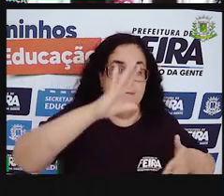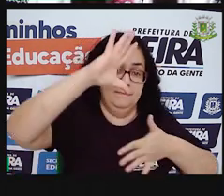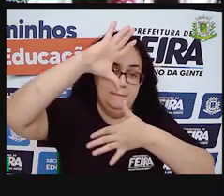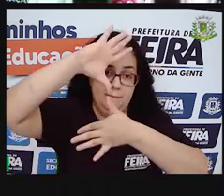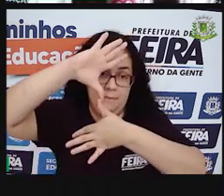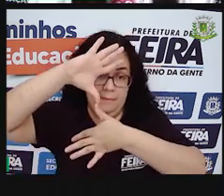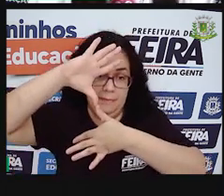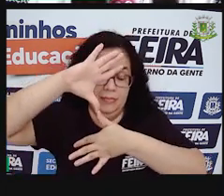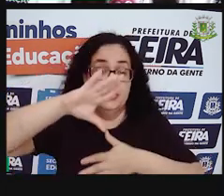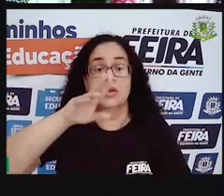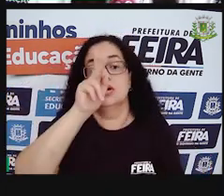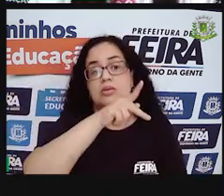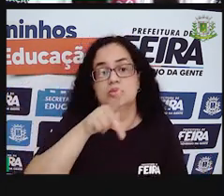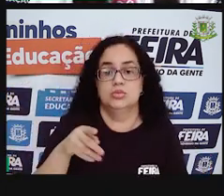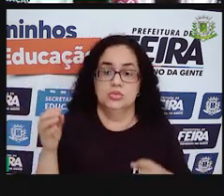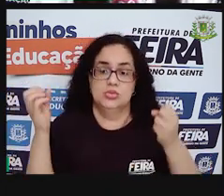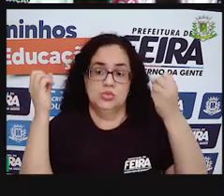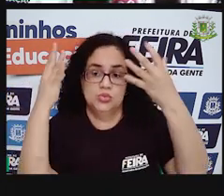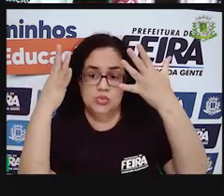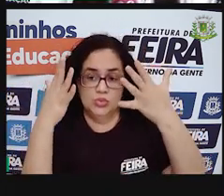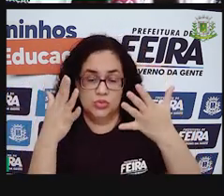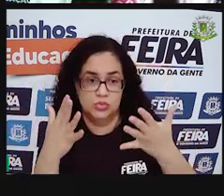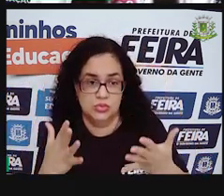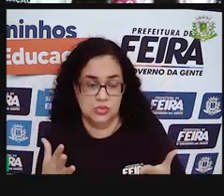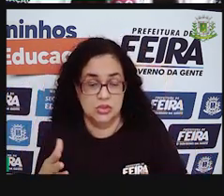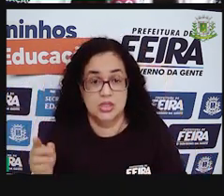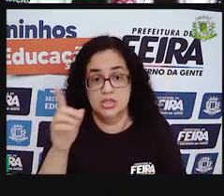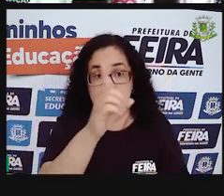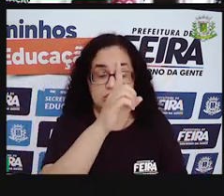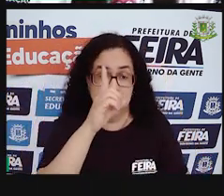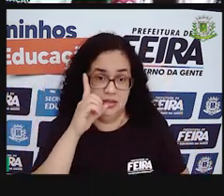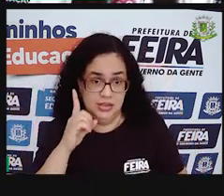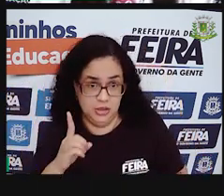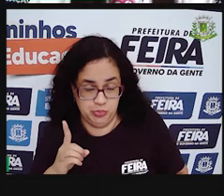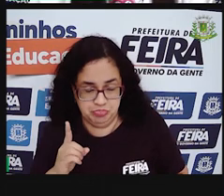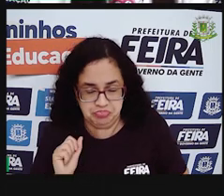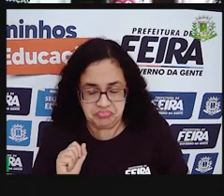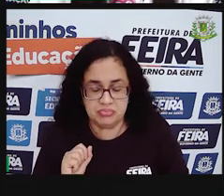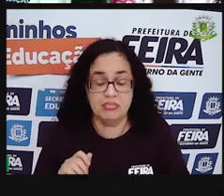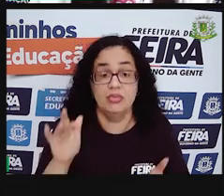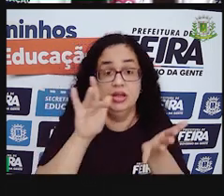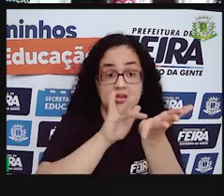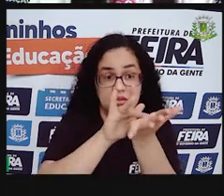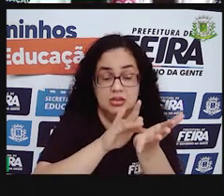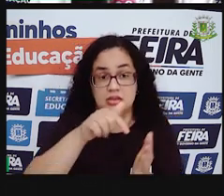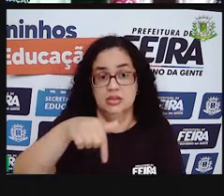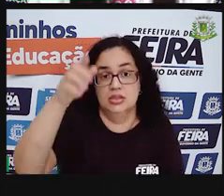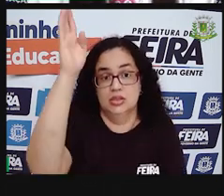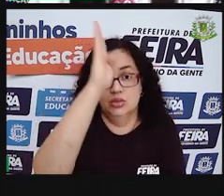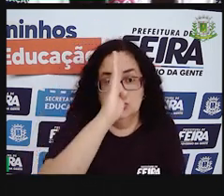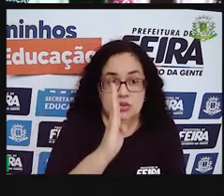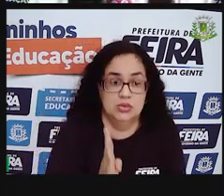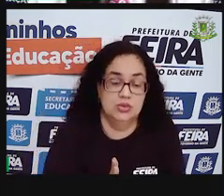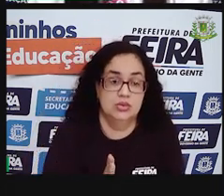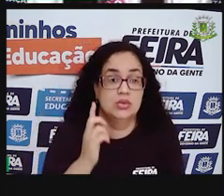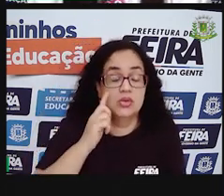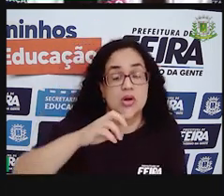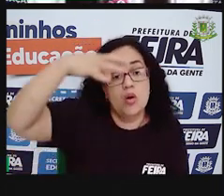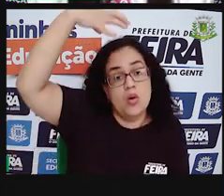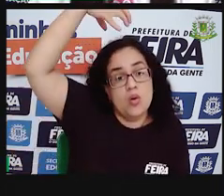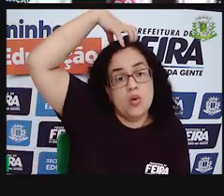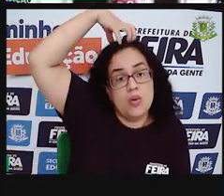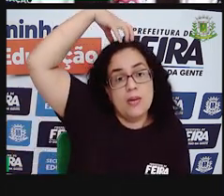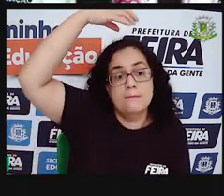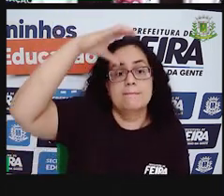Américas. Aí o que a Pro já falou, a própria chegada dos ciganos aqui no Brasil, né, foi vista como se o rei de